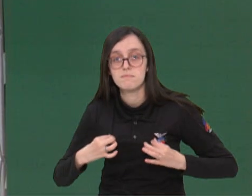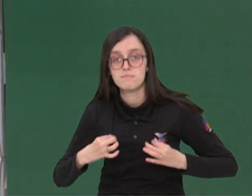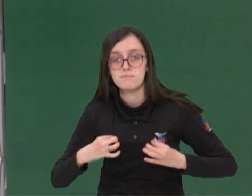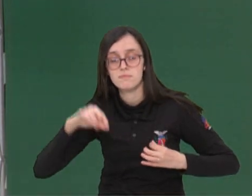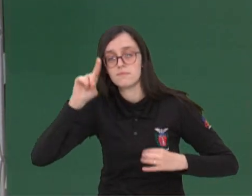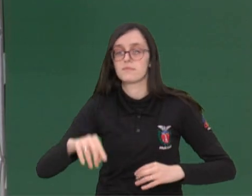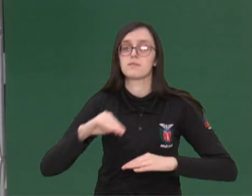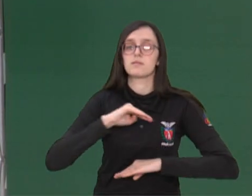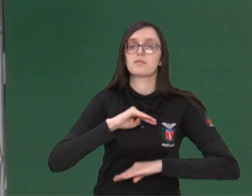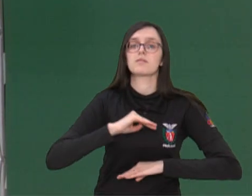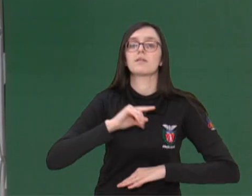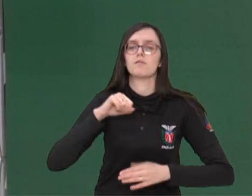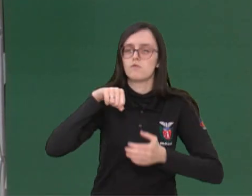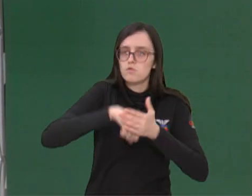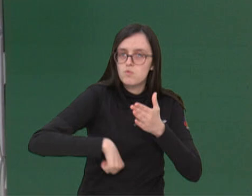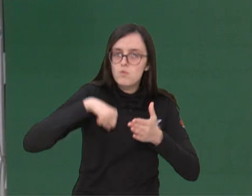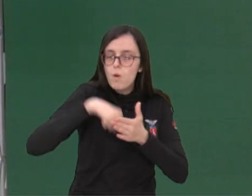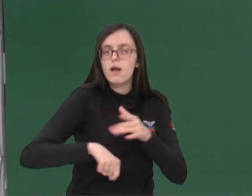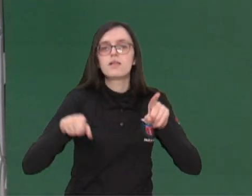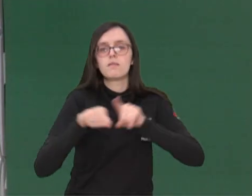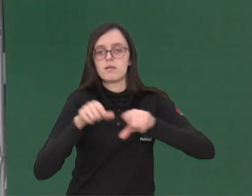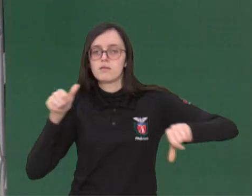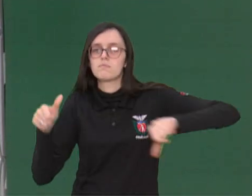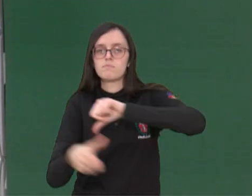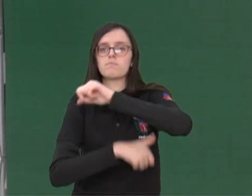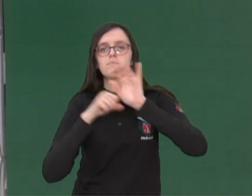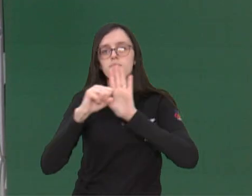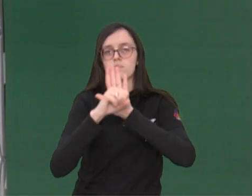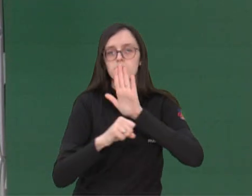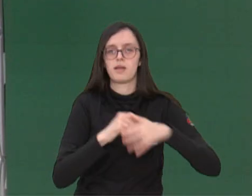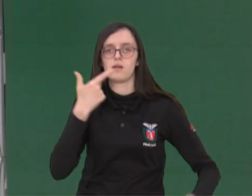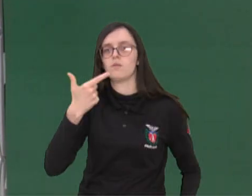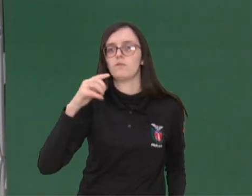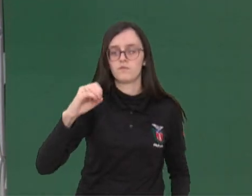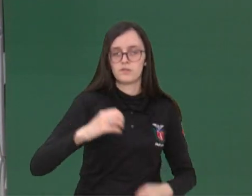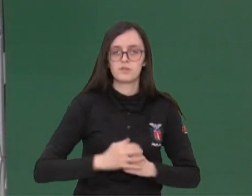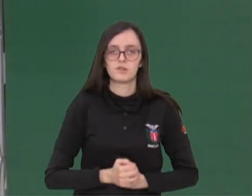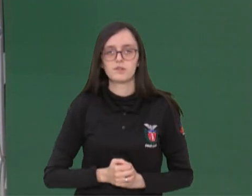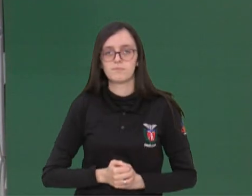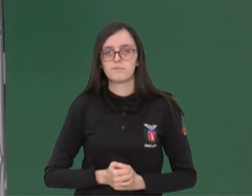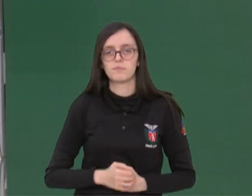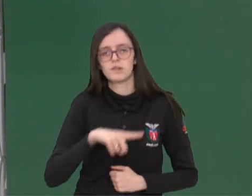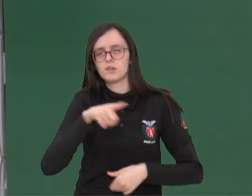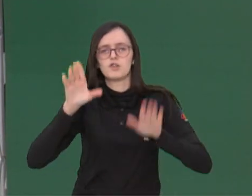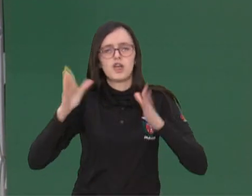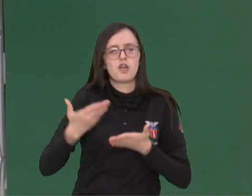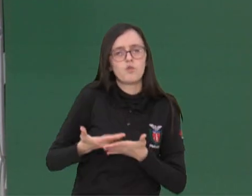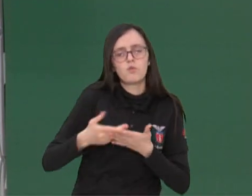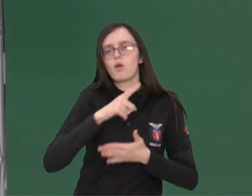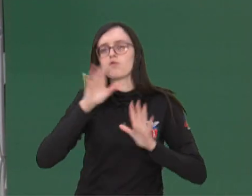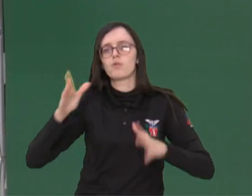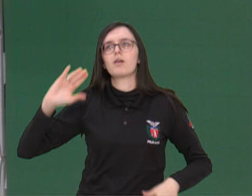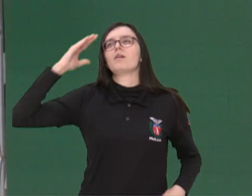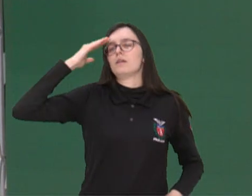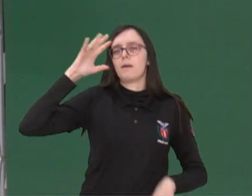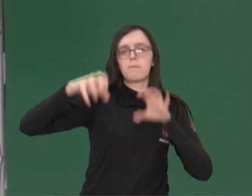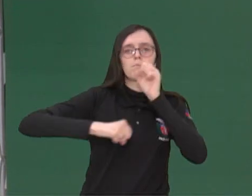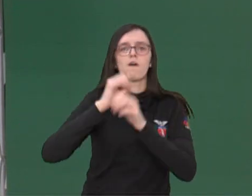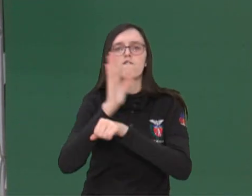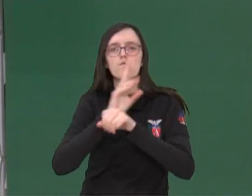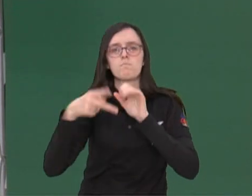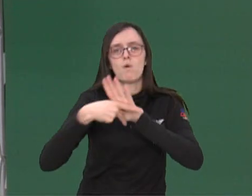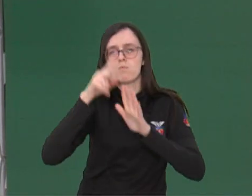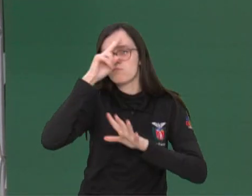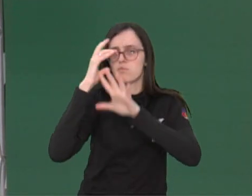uma situação de luta e de mudança no século XX. Você que já estudou, você que já pegou em filmes